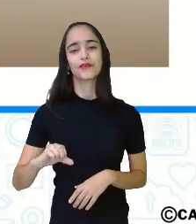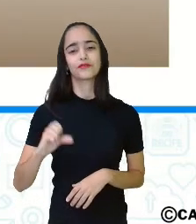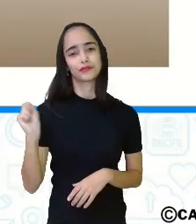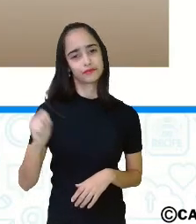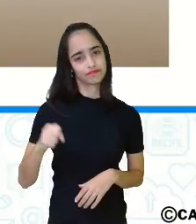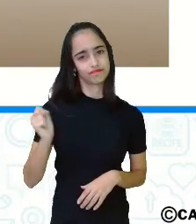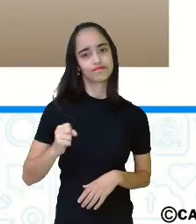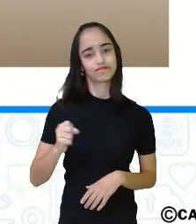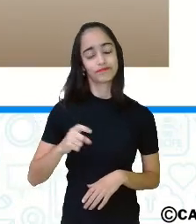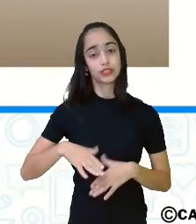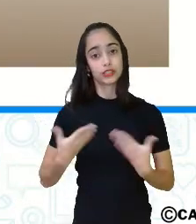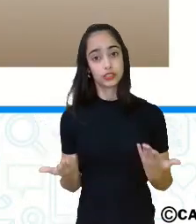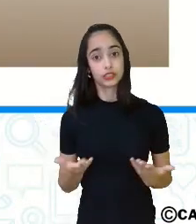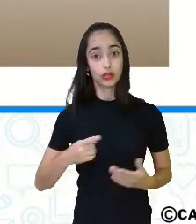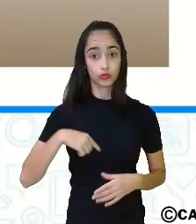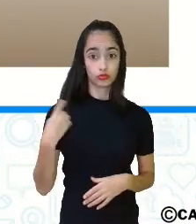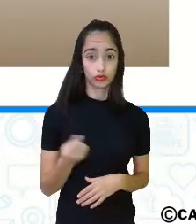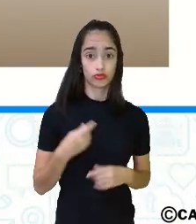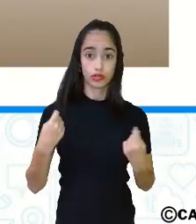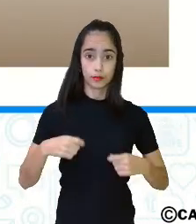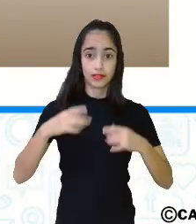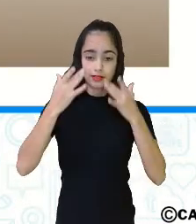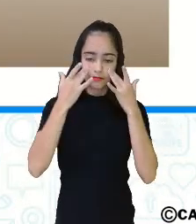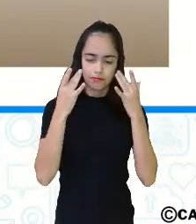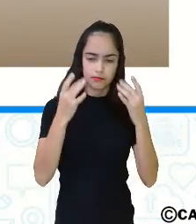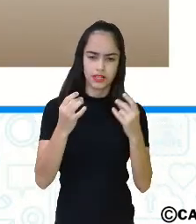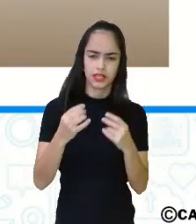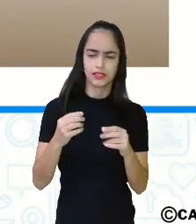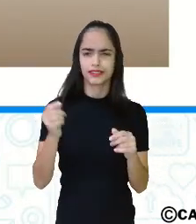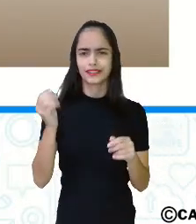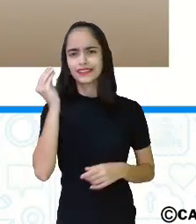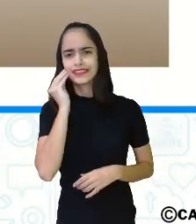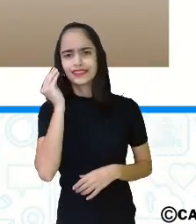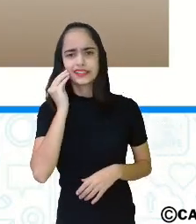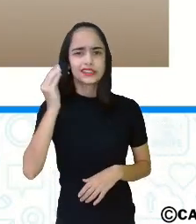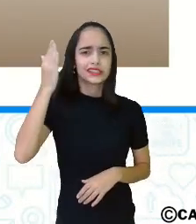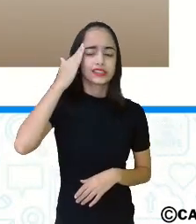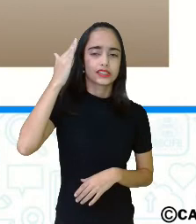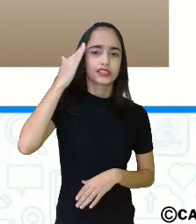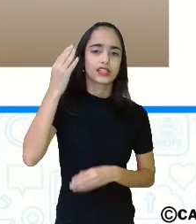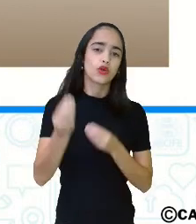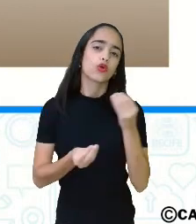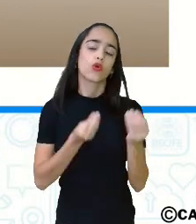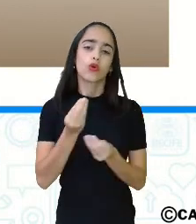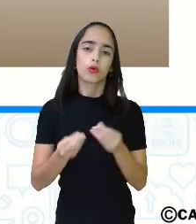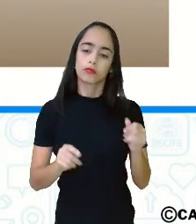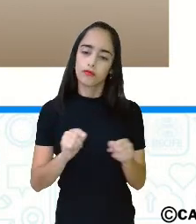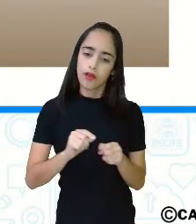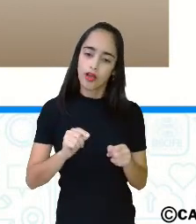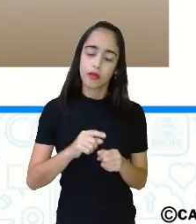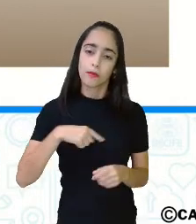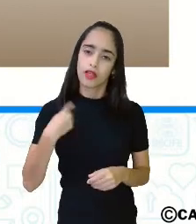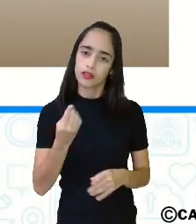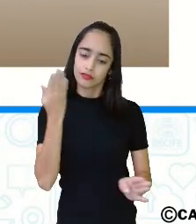gente precisa observar e tentar entender qual é o padrão que a gente